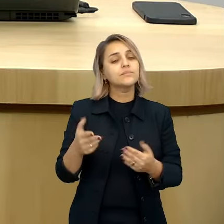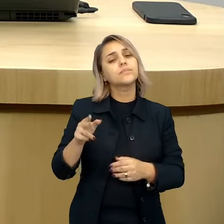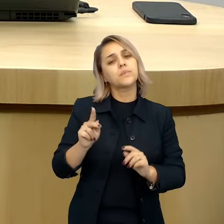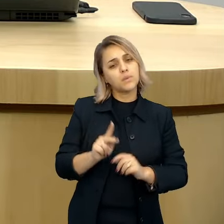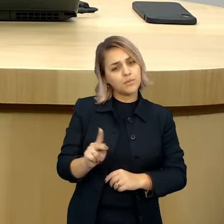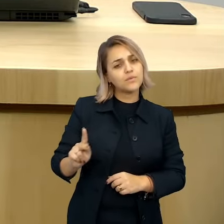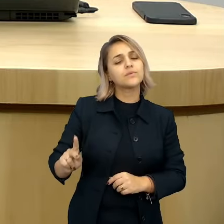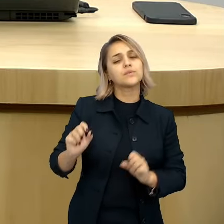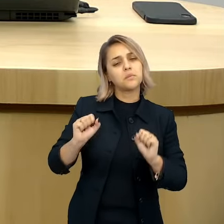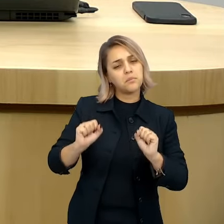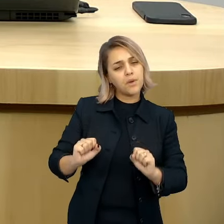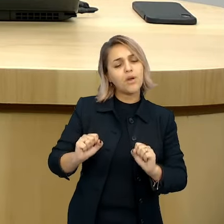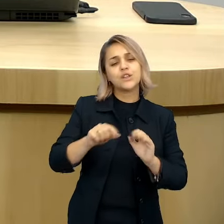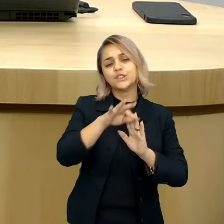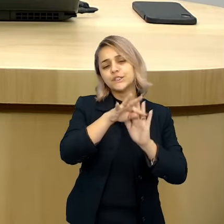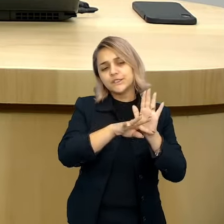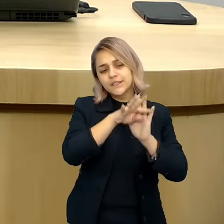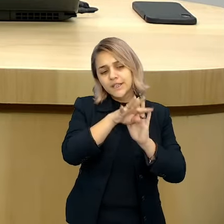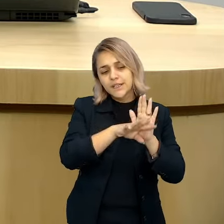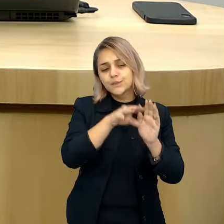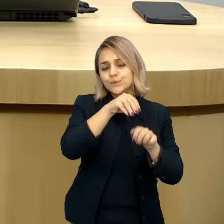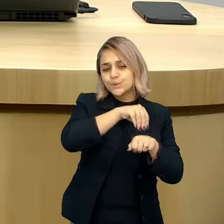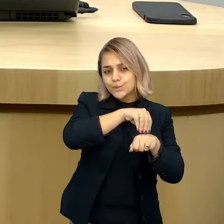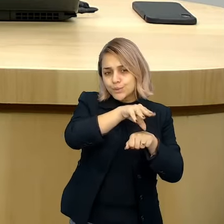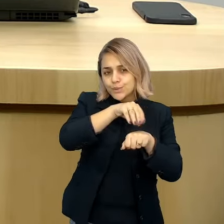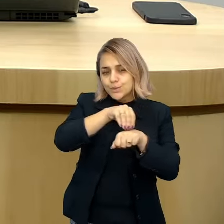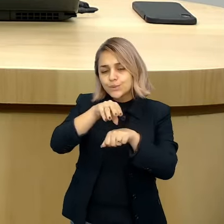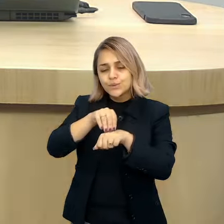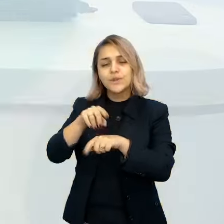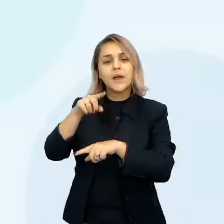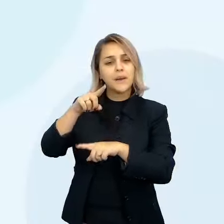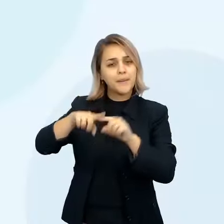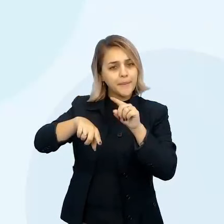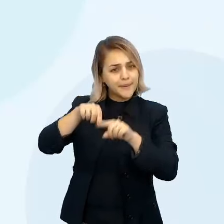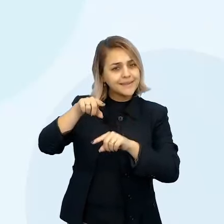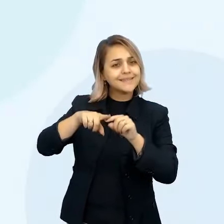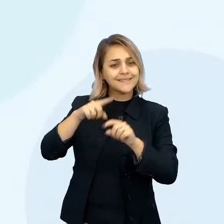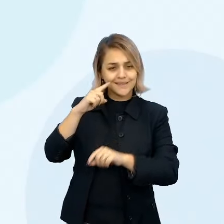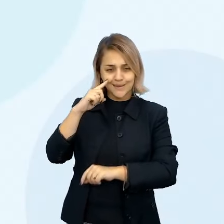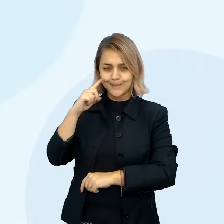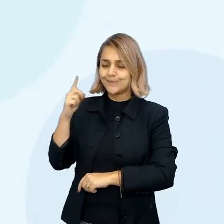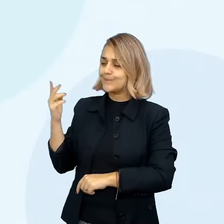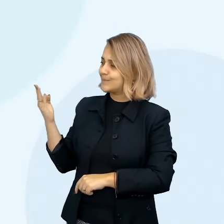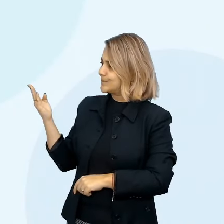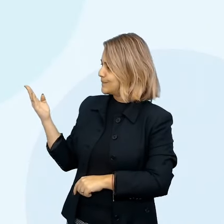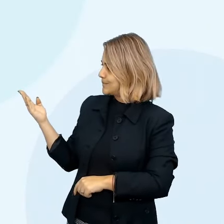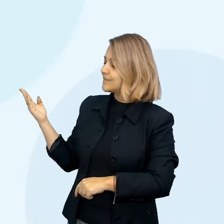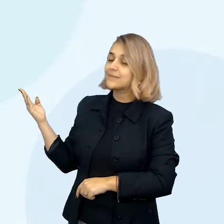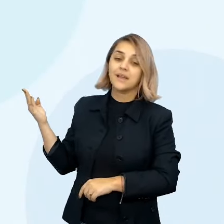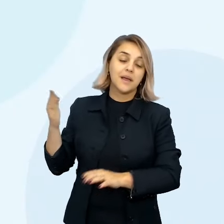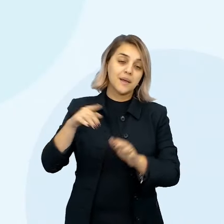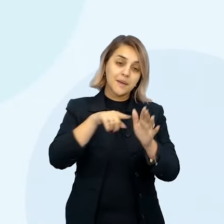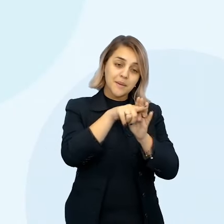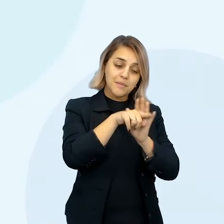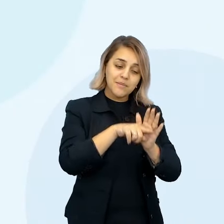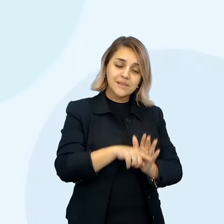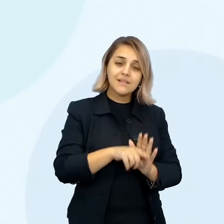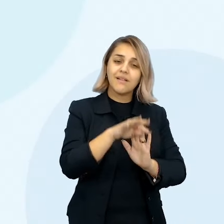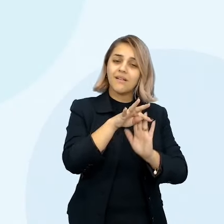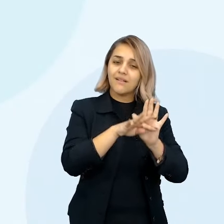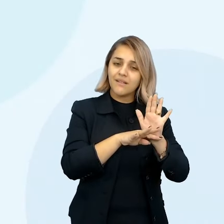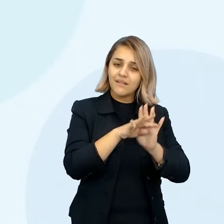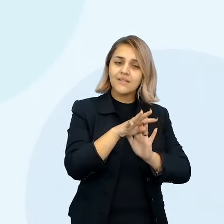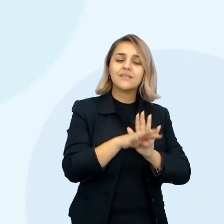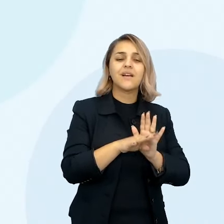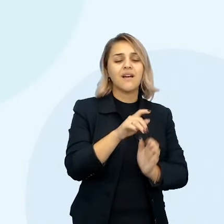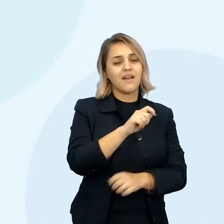trazer alguns textos, e a gente sugere aqui no próprio material para vocês, né, já tem a análise aí de textos que